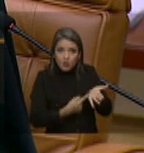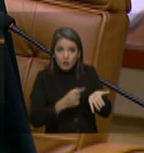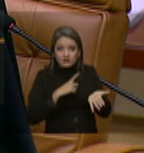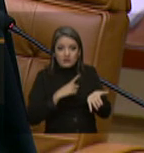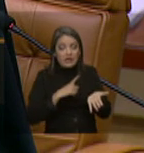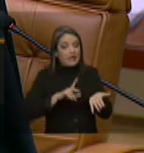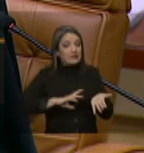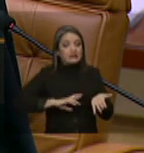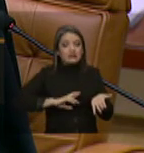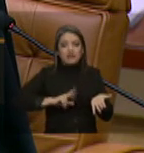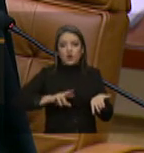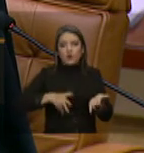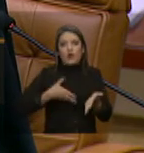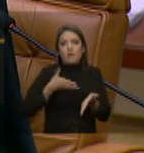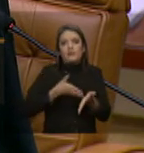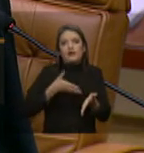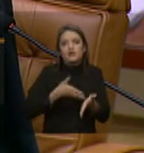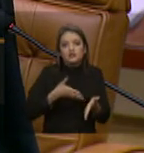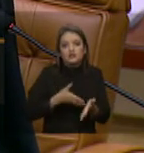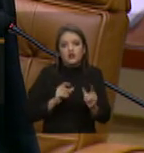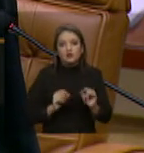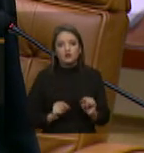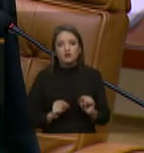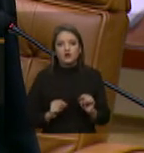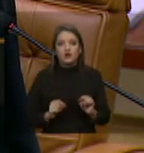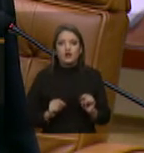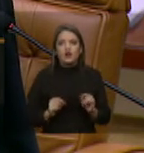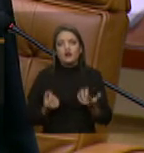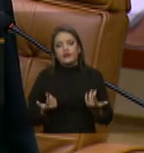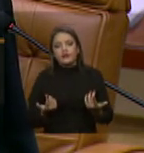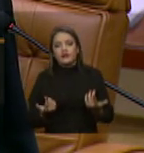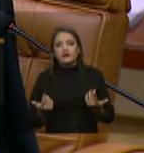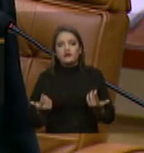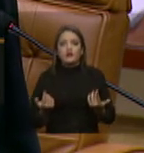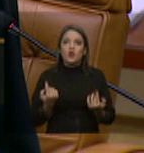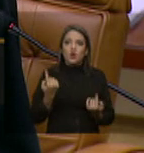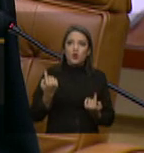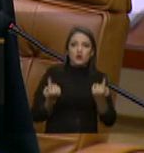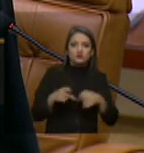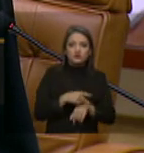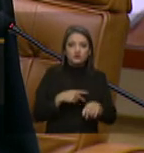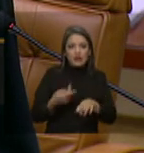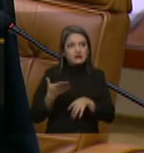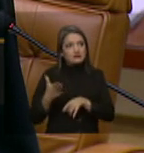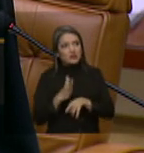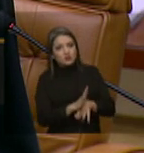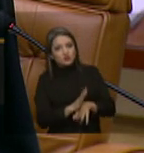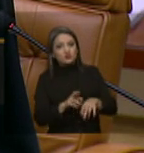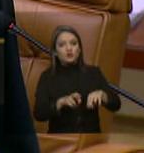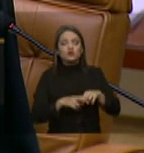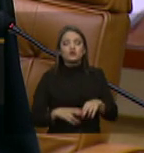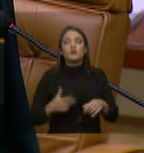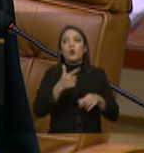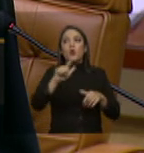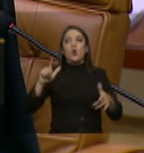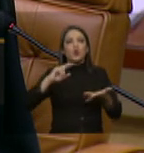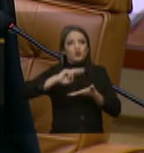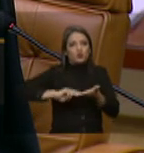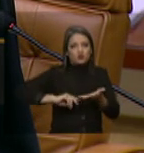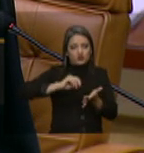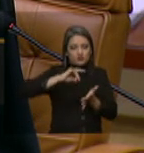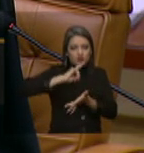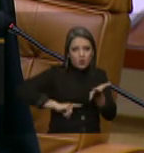constituirão impedimento a que uma parte preste assistência outra com base em dispositivos de outros acordos